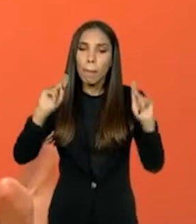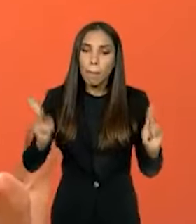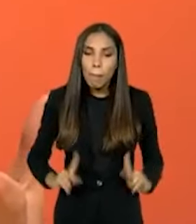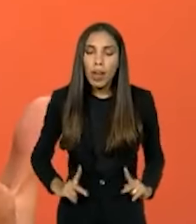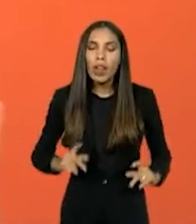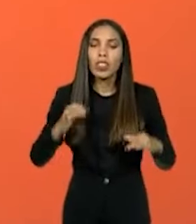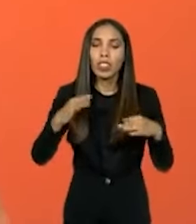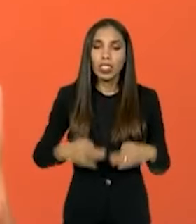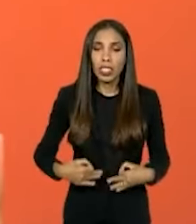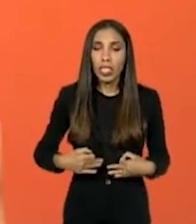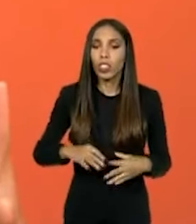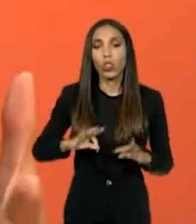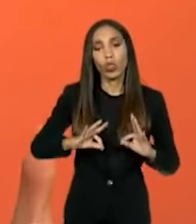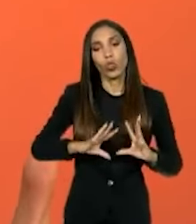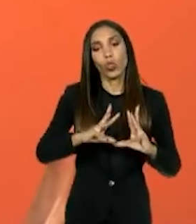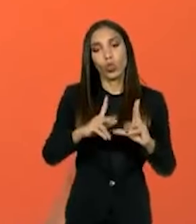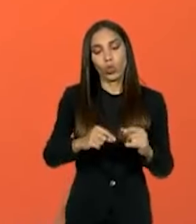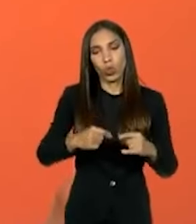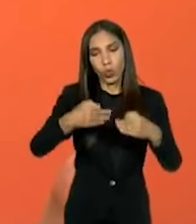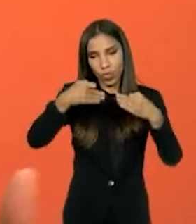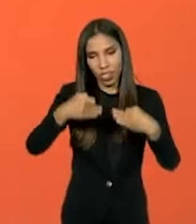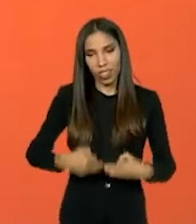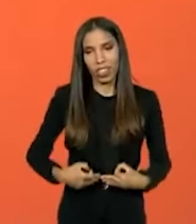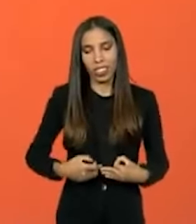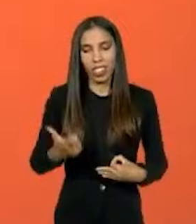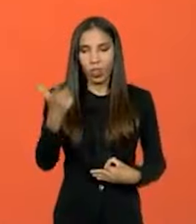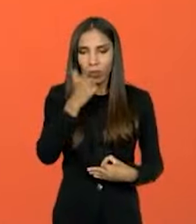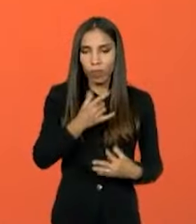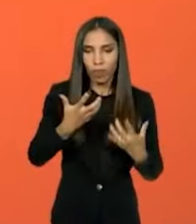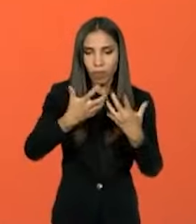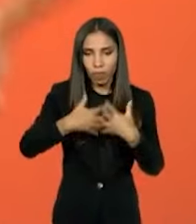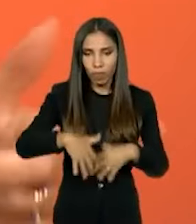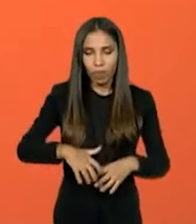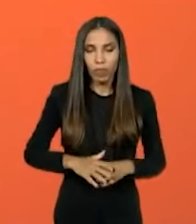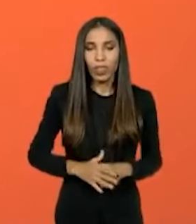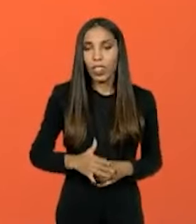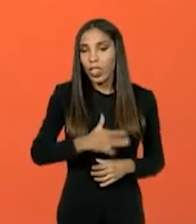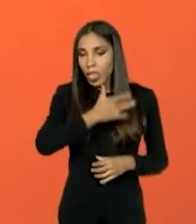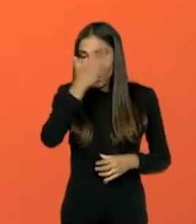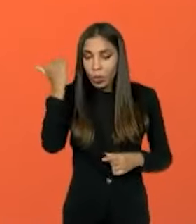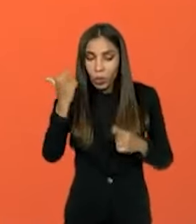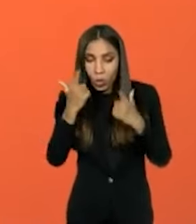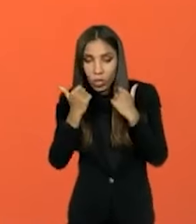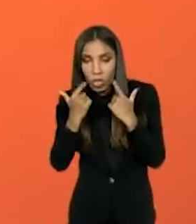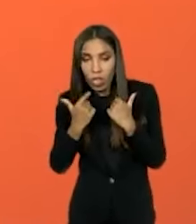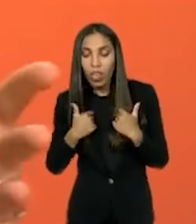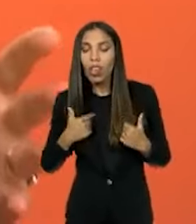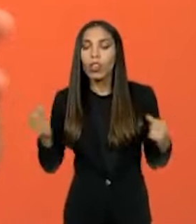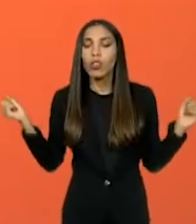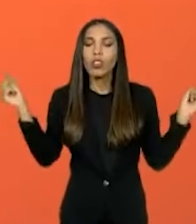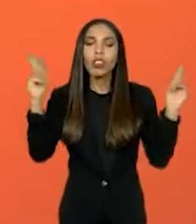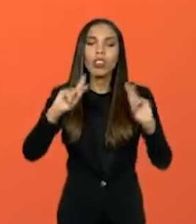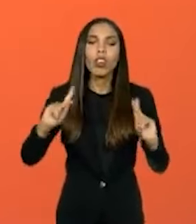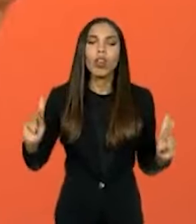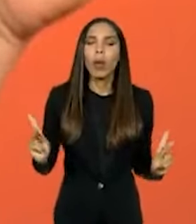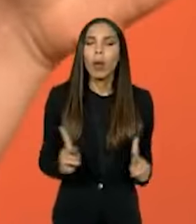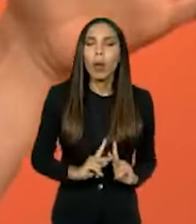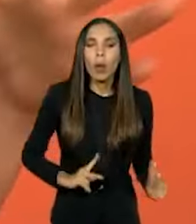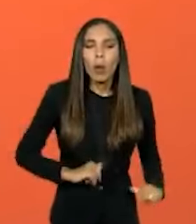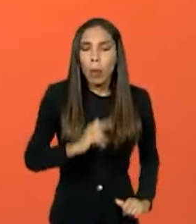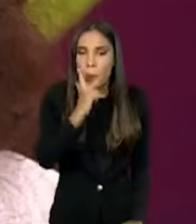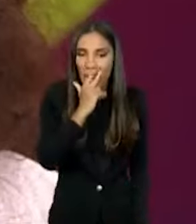certeza de que tudo daria certo e aí as pessoas choravam nesse dia mas eu tava numa paz parecia que